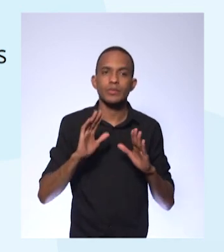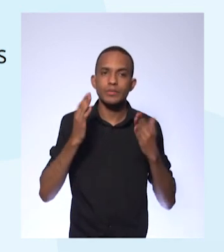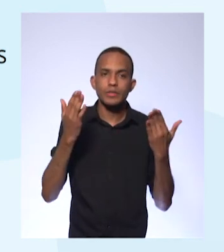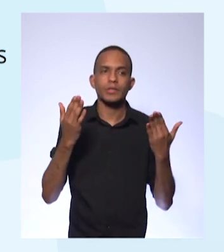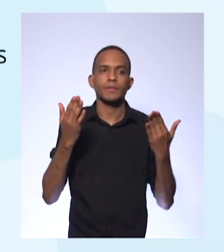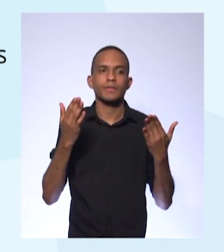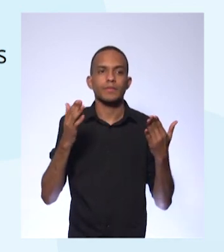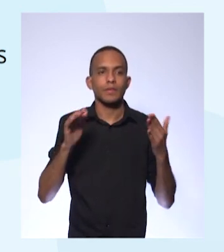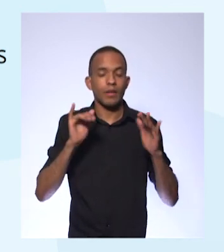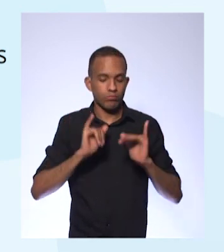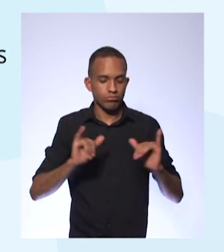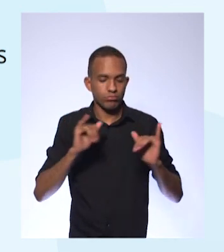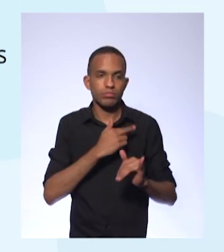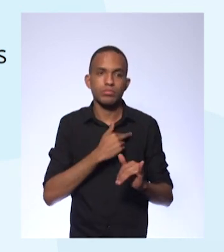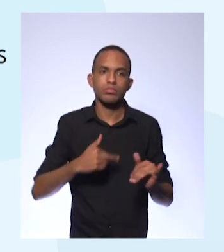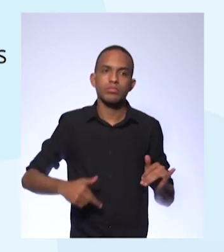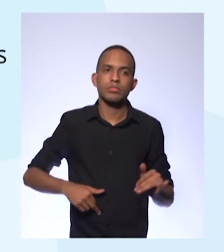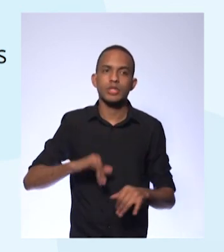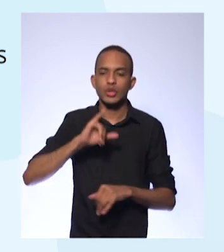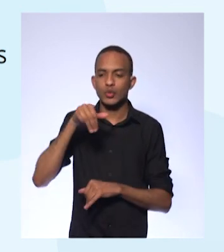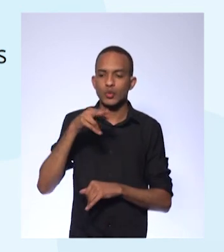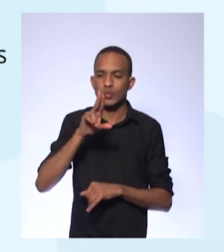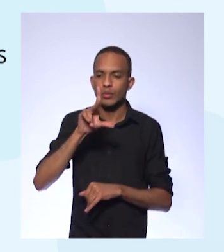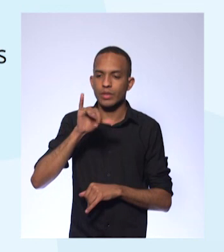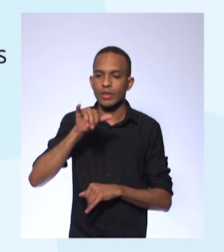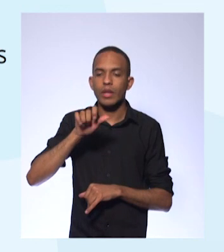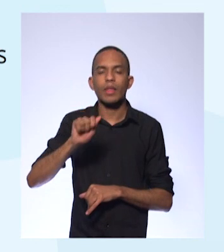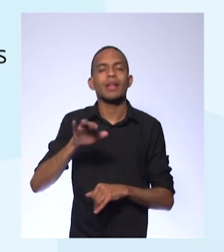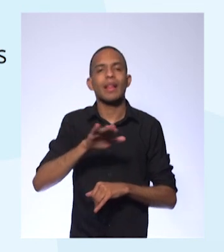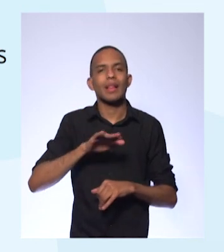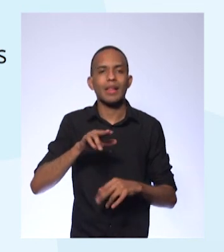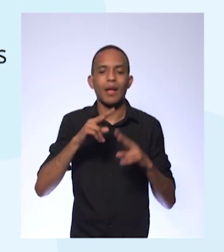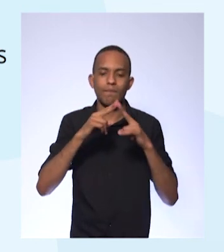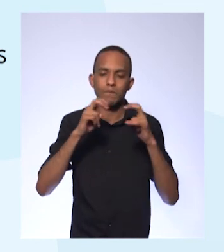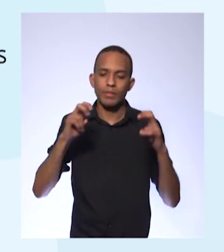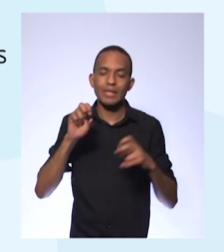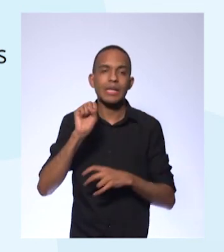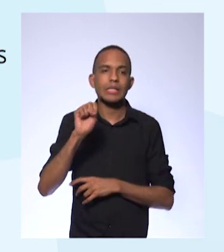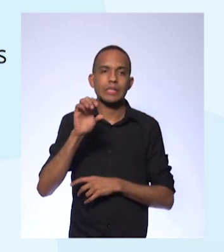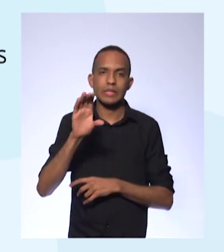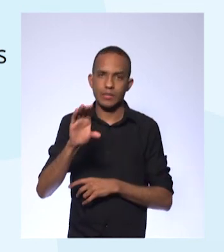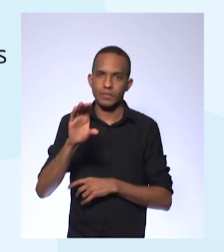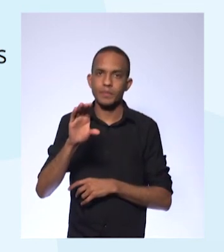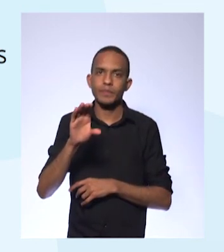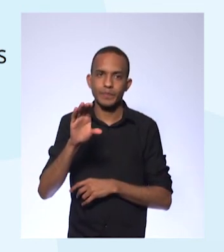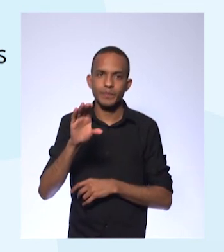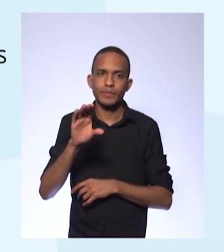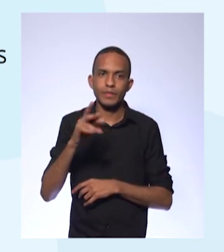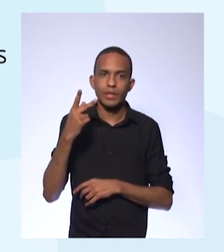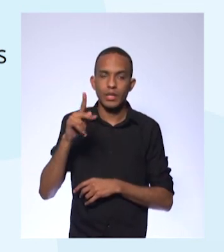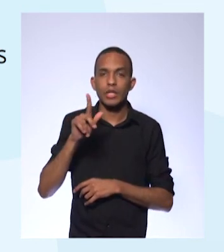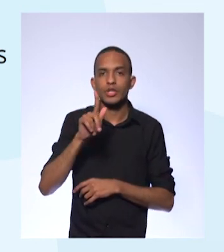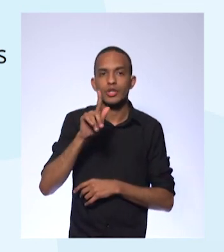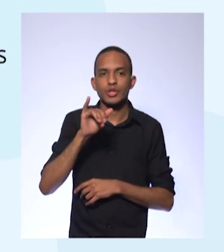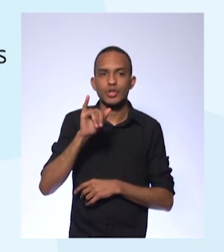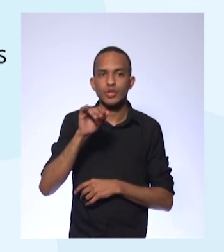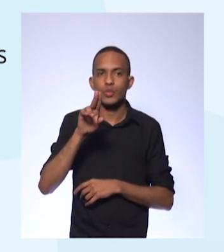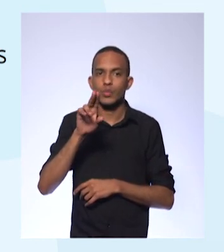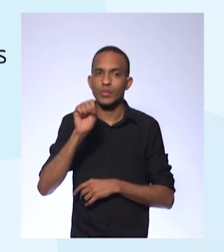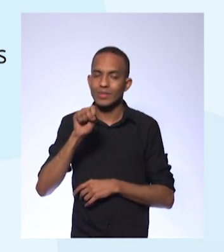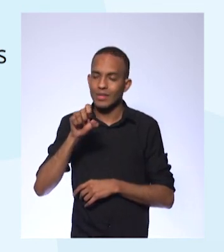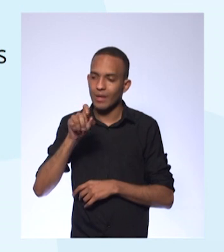a proclamação da República Juliana, em Santa Catarina, por Giuseppe Garibaldi, e eles vão proclamando